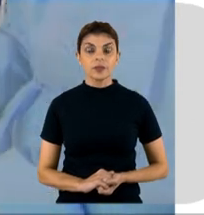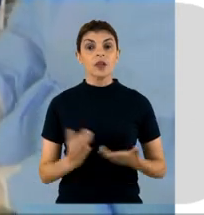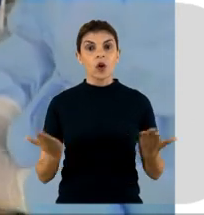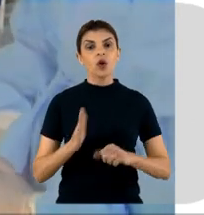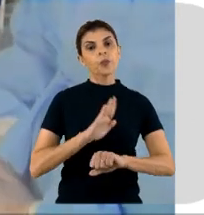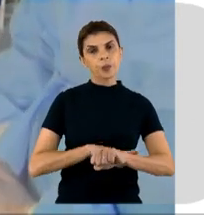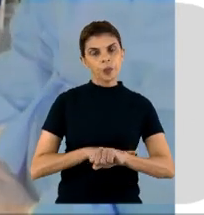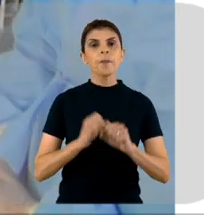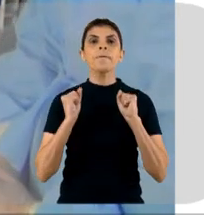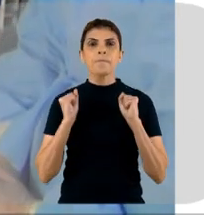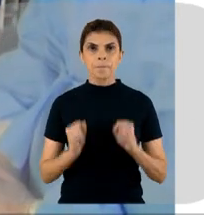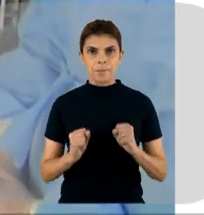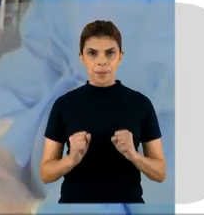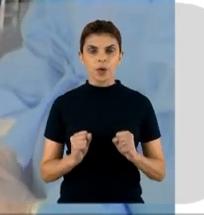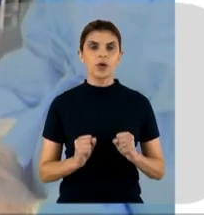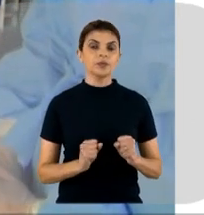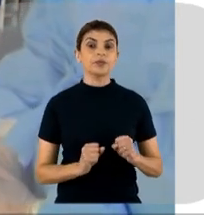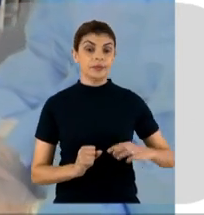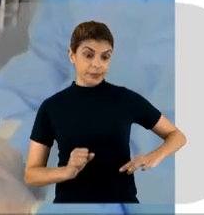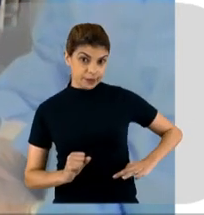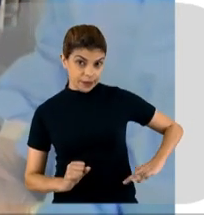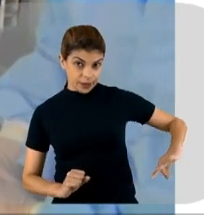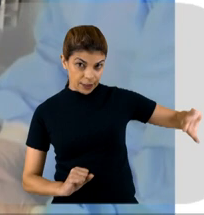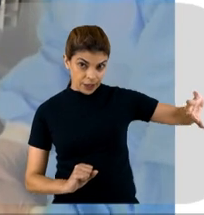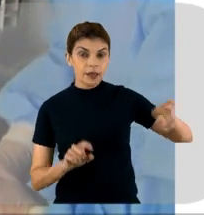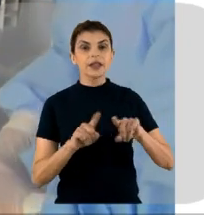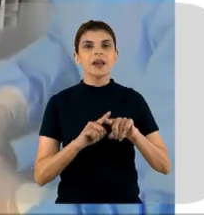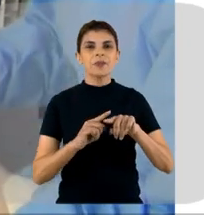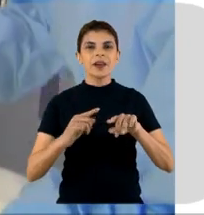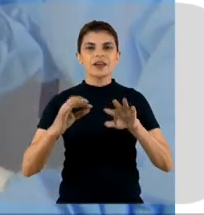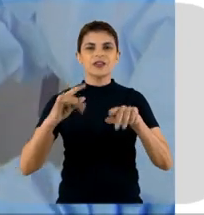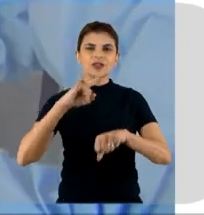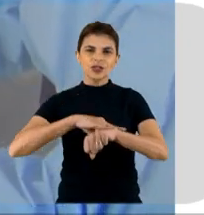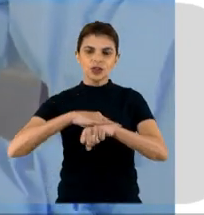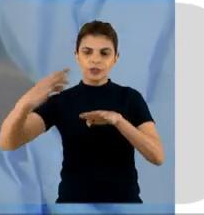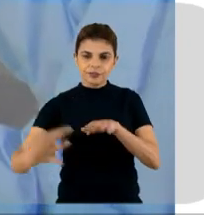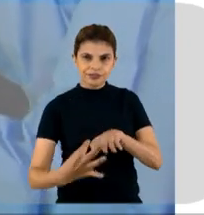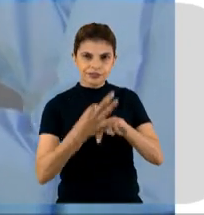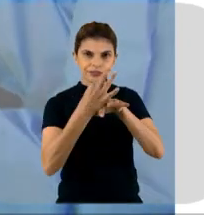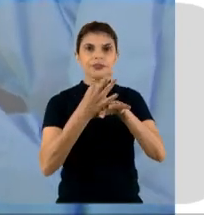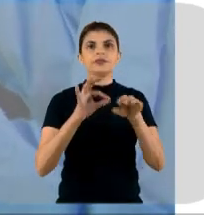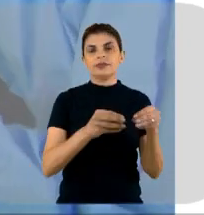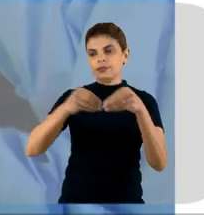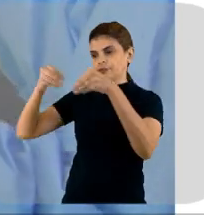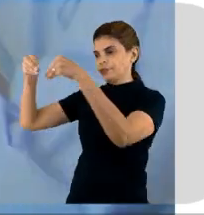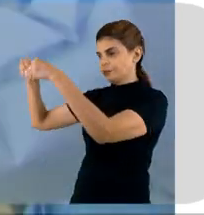nesse momento podem ser passados os dispositivos dreno e coletor de sonda vesical.